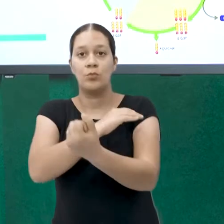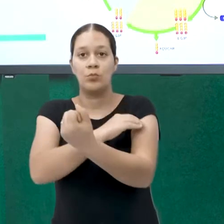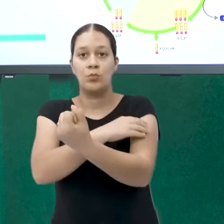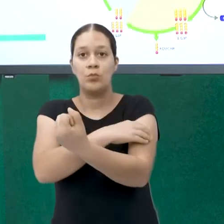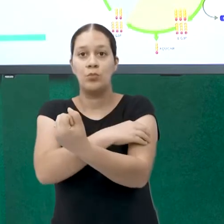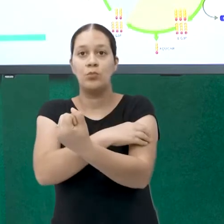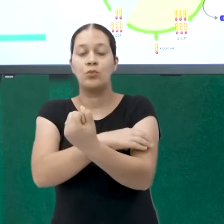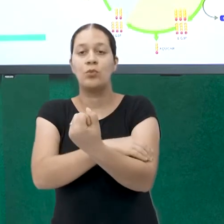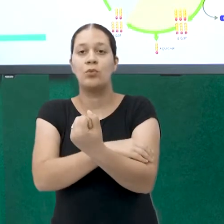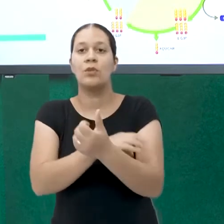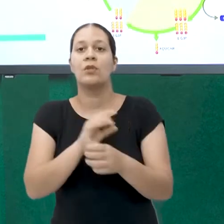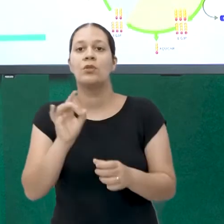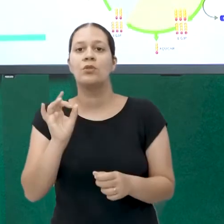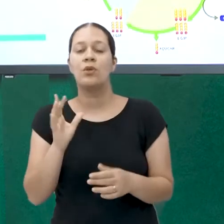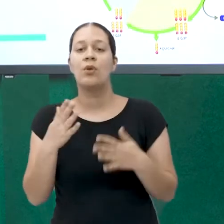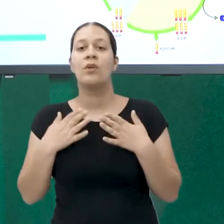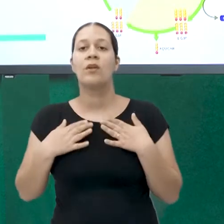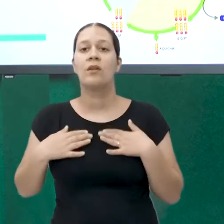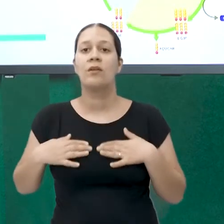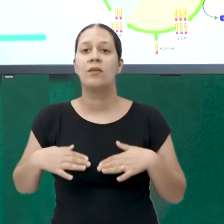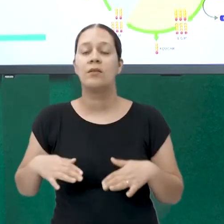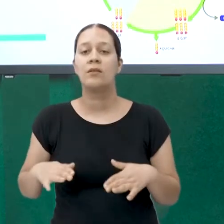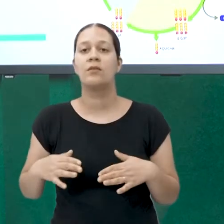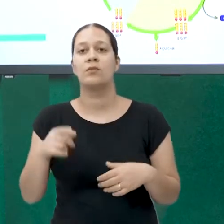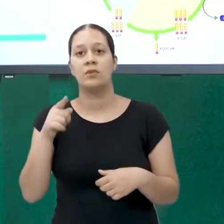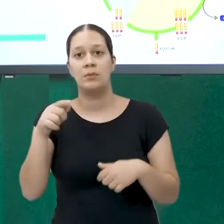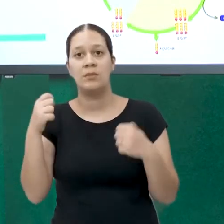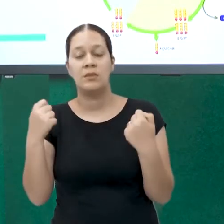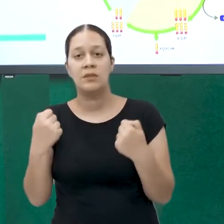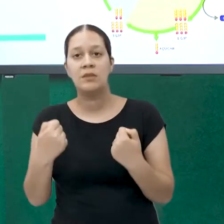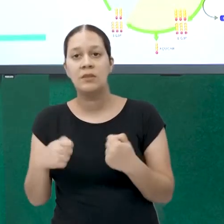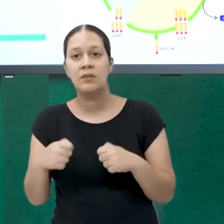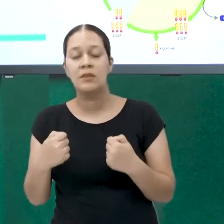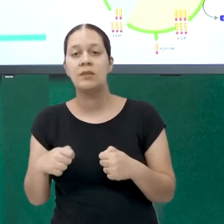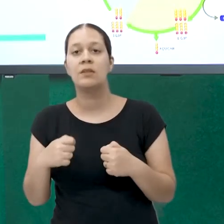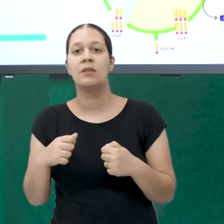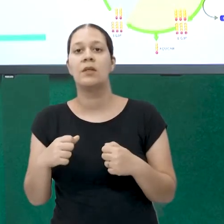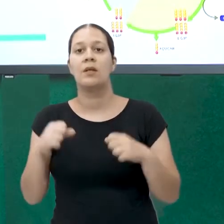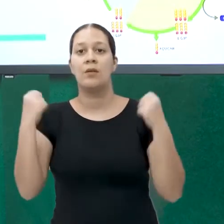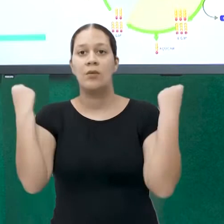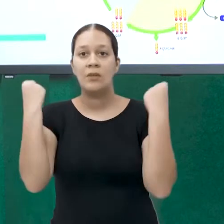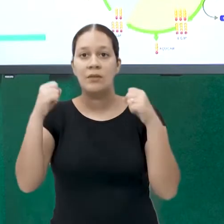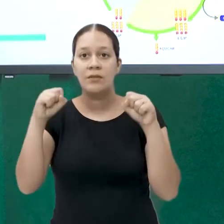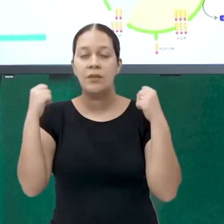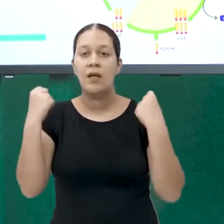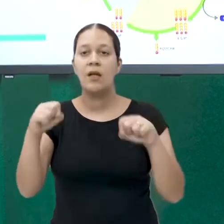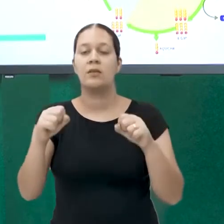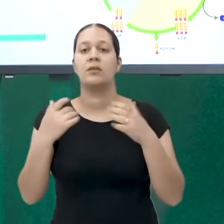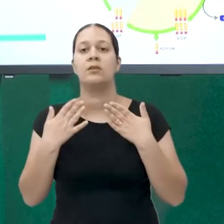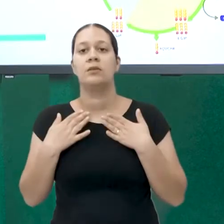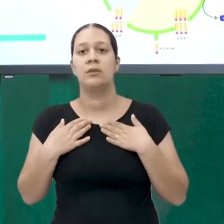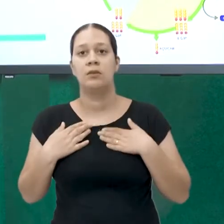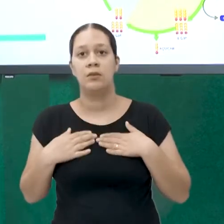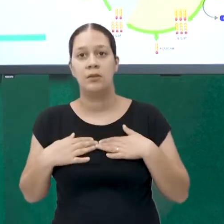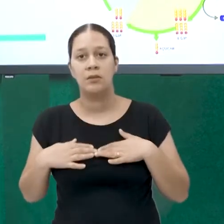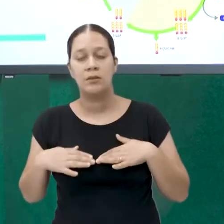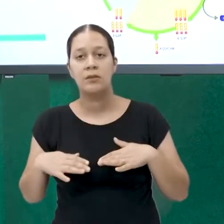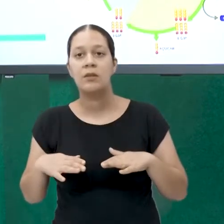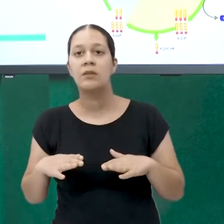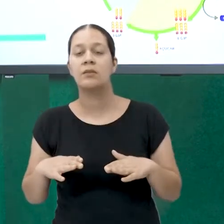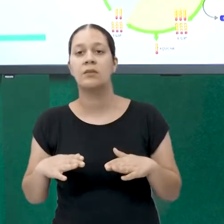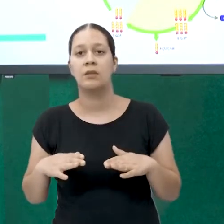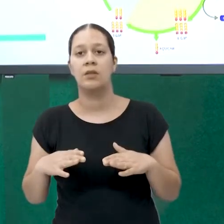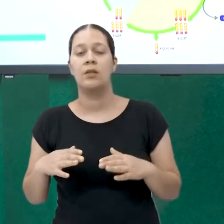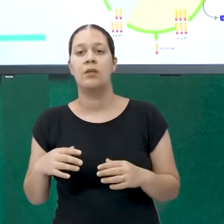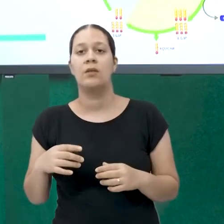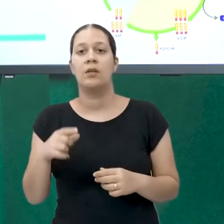a musculatura cresce não na ação, mas no descanso. Você faz atividade física, tá? Mas precisa descansar depois. Não